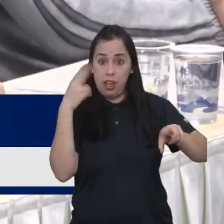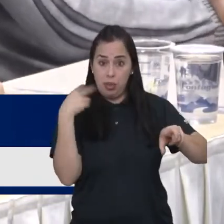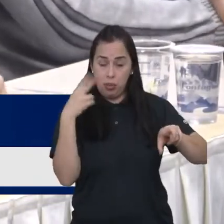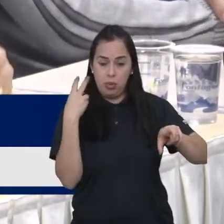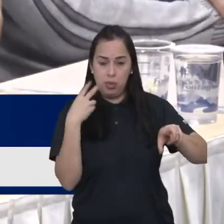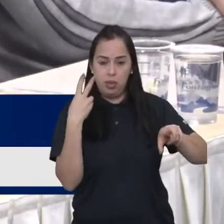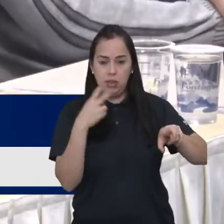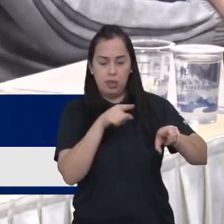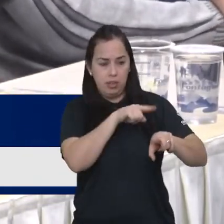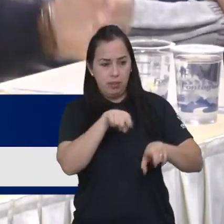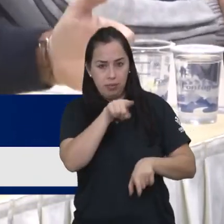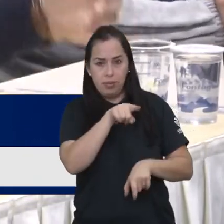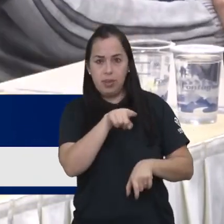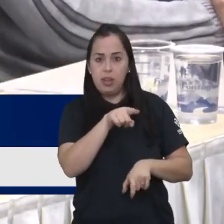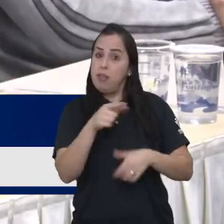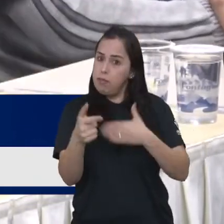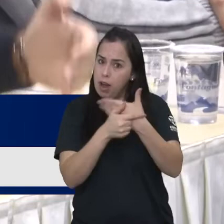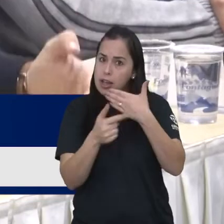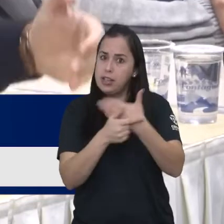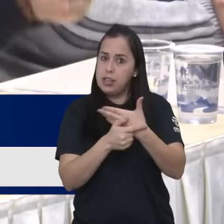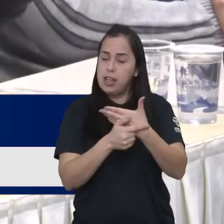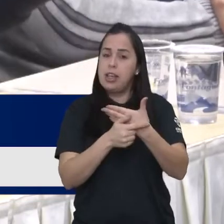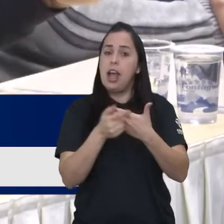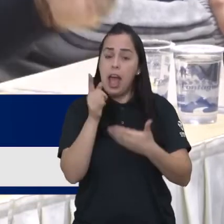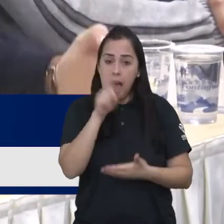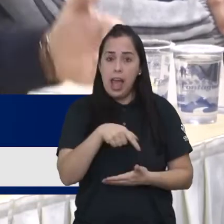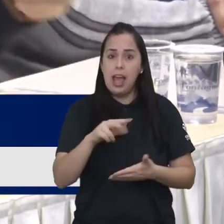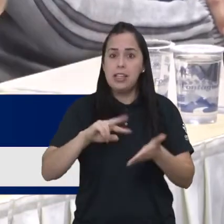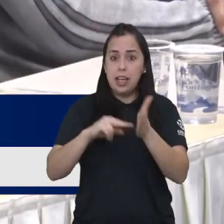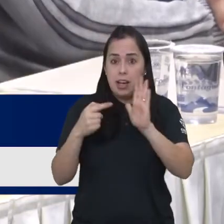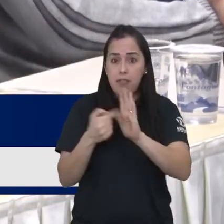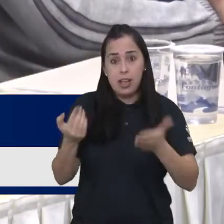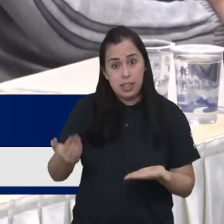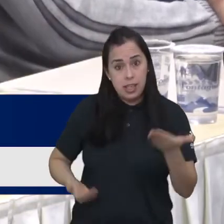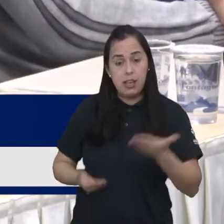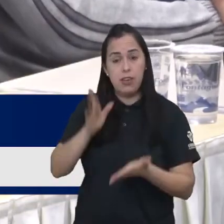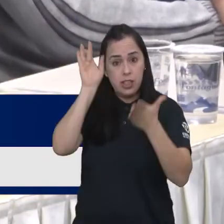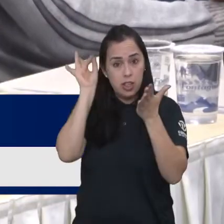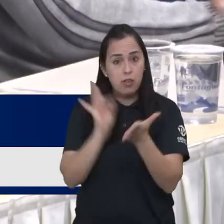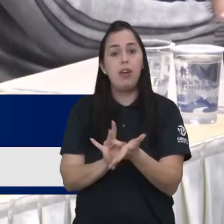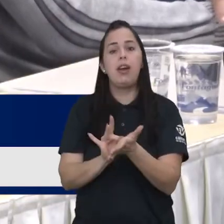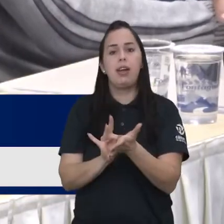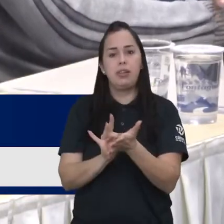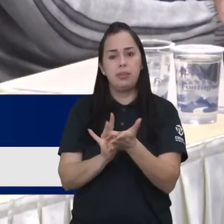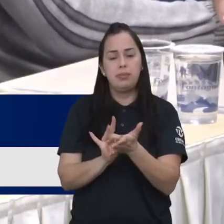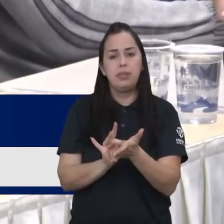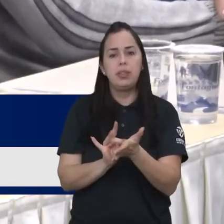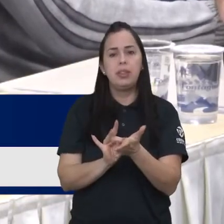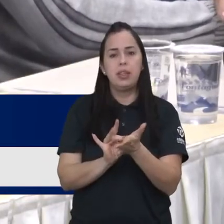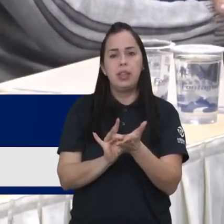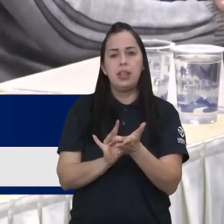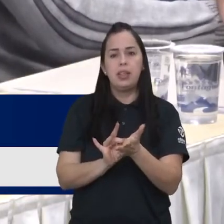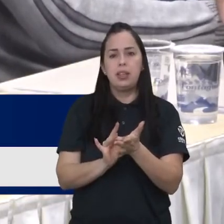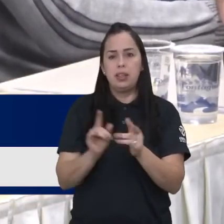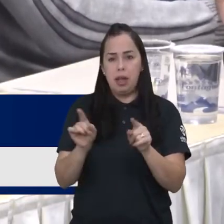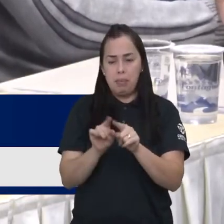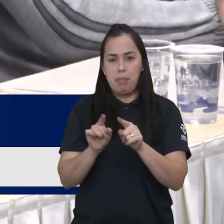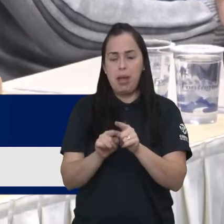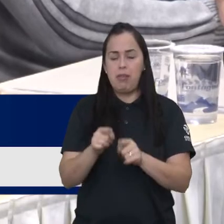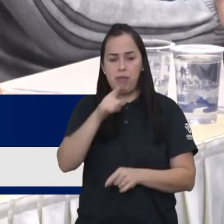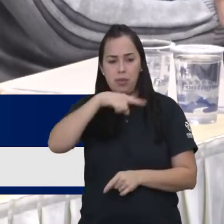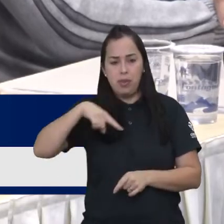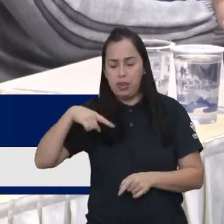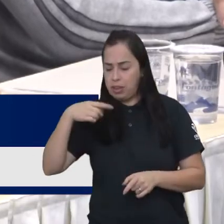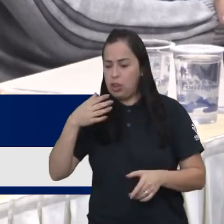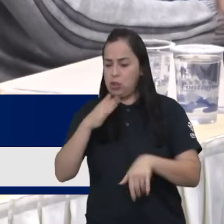se colocarem na função de servir de fato mesmo a população, de ter esse debate